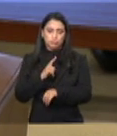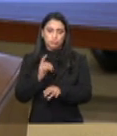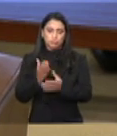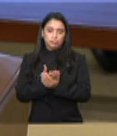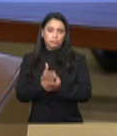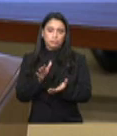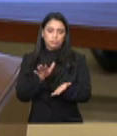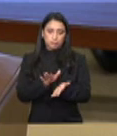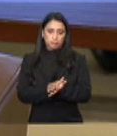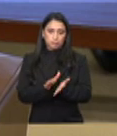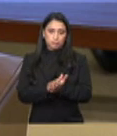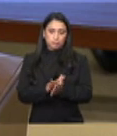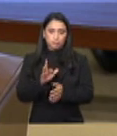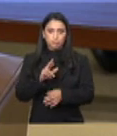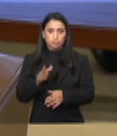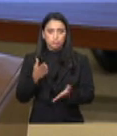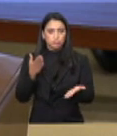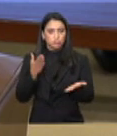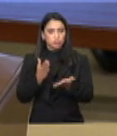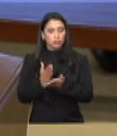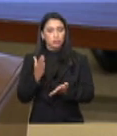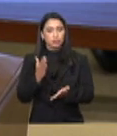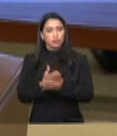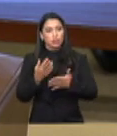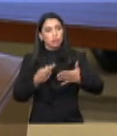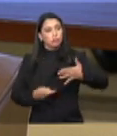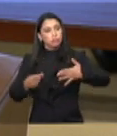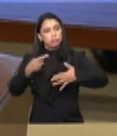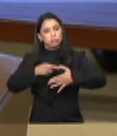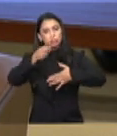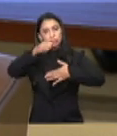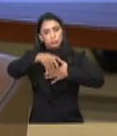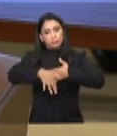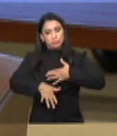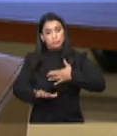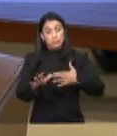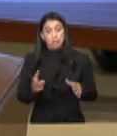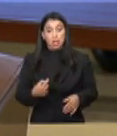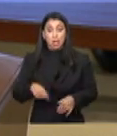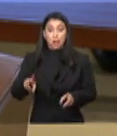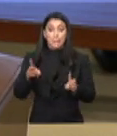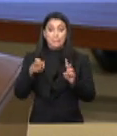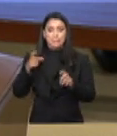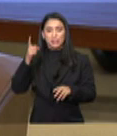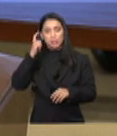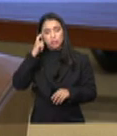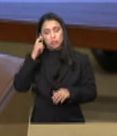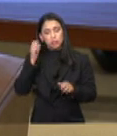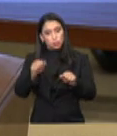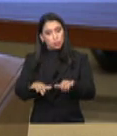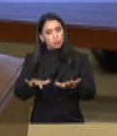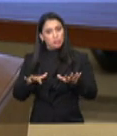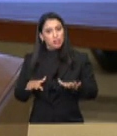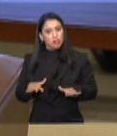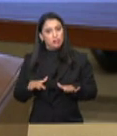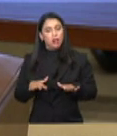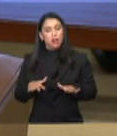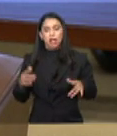tenha sido reconhecido como de repercussão geral. A mim me parece que se o plenário do Supremo declara